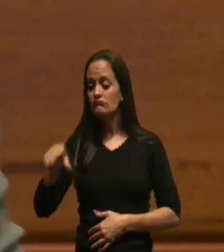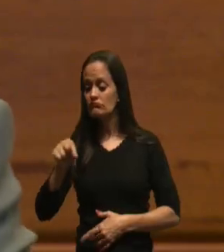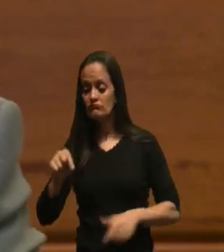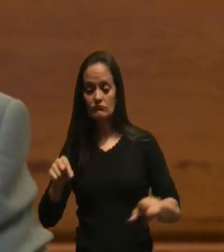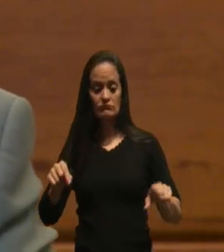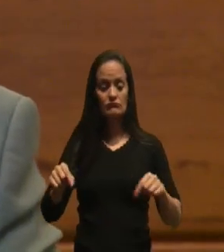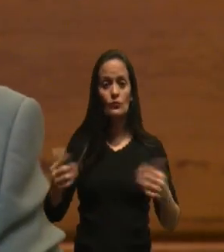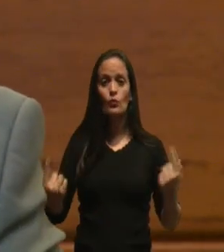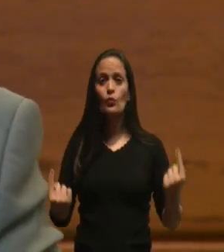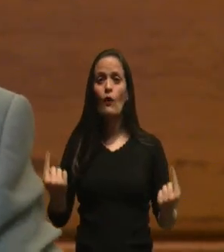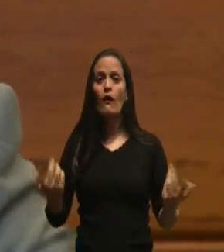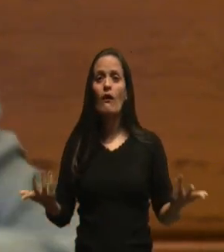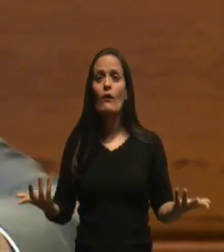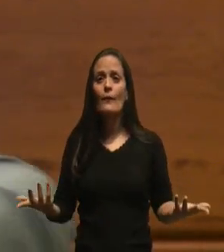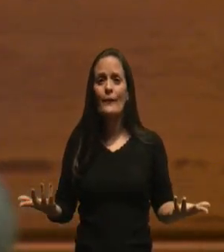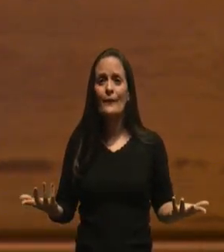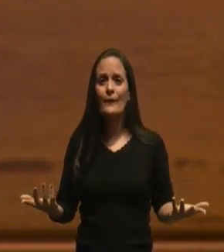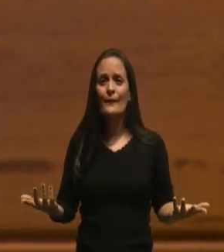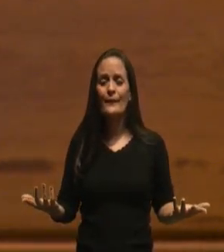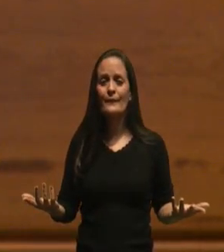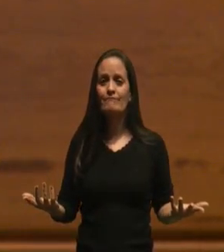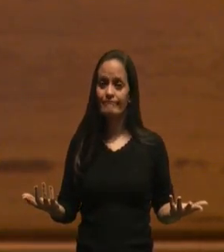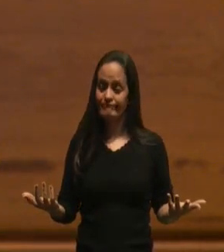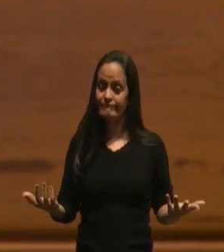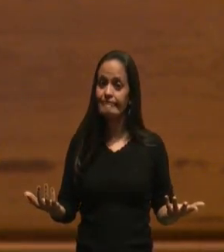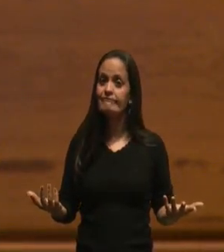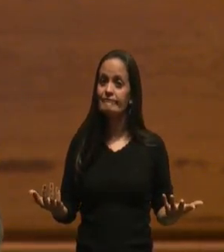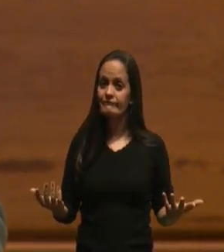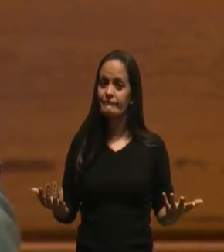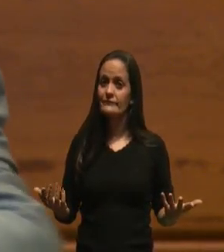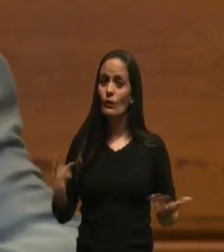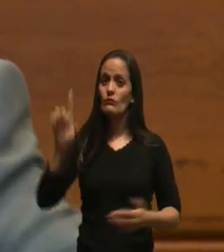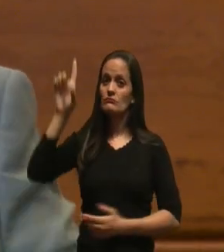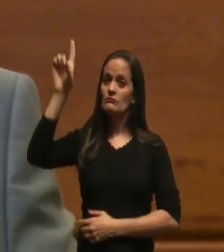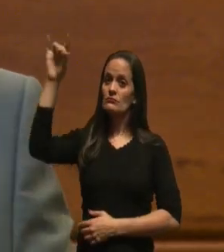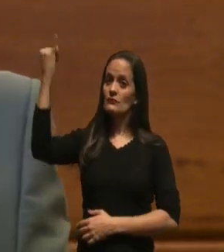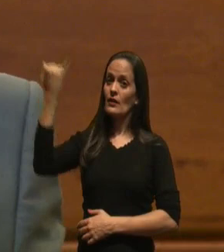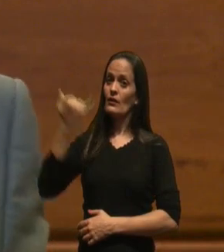seguir? A palavra de Deus para nós nesta noite é esta.